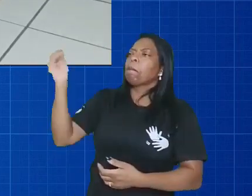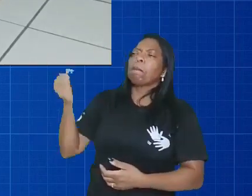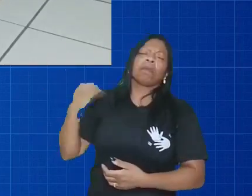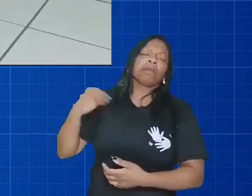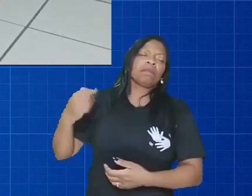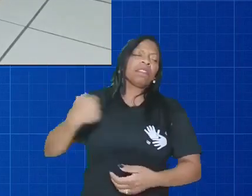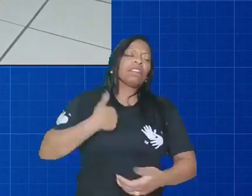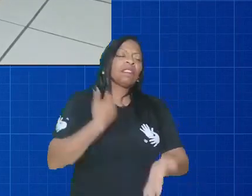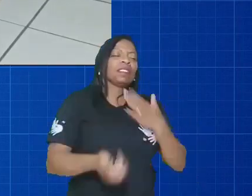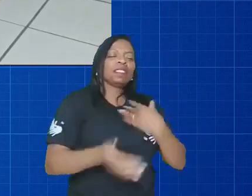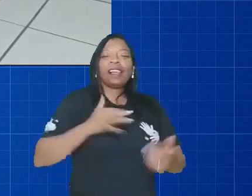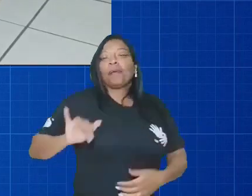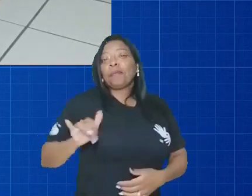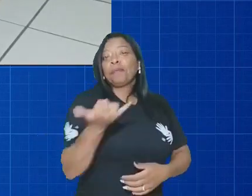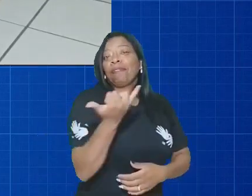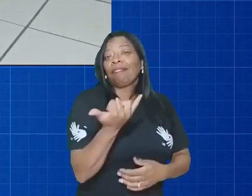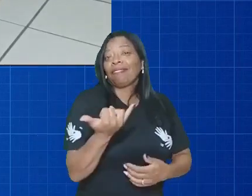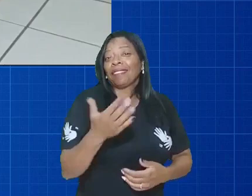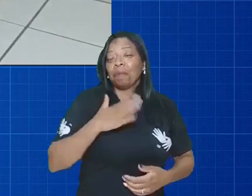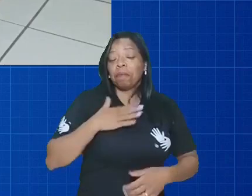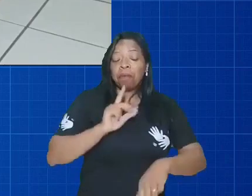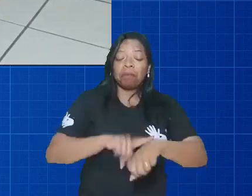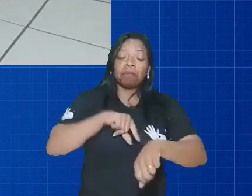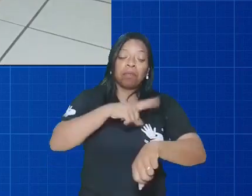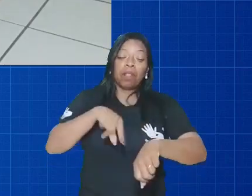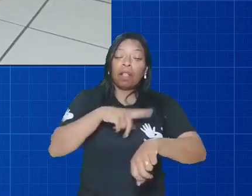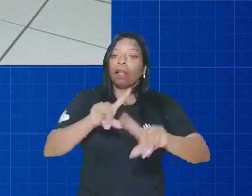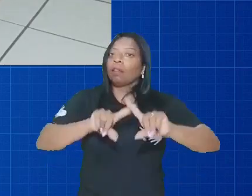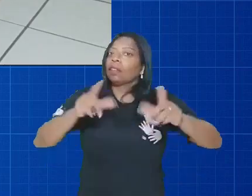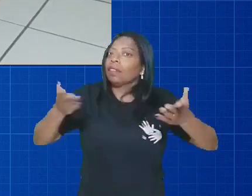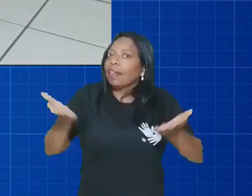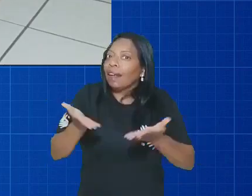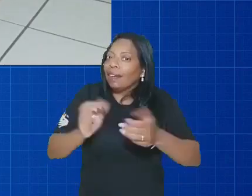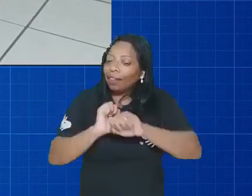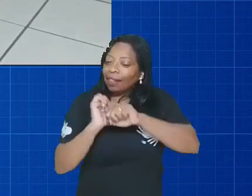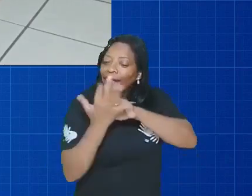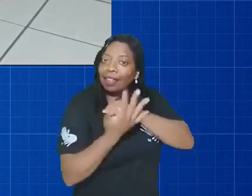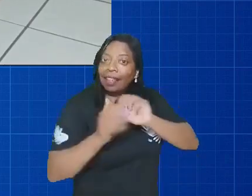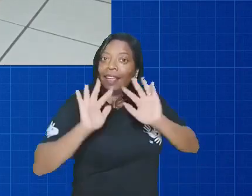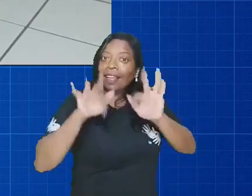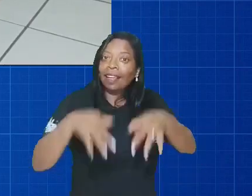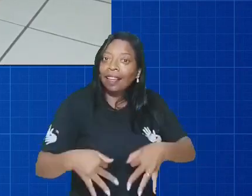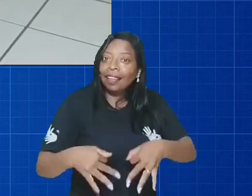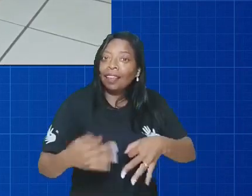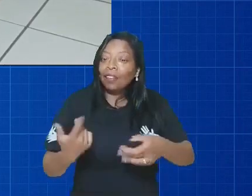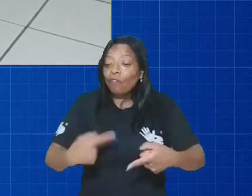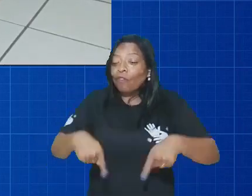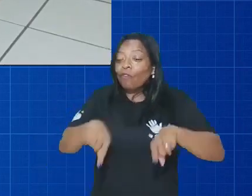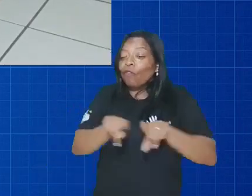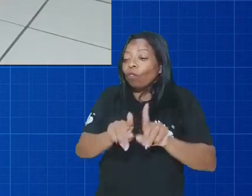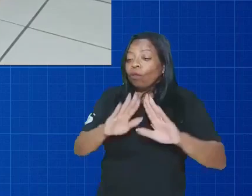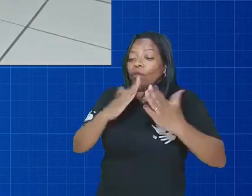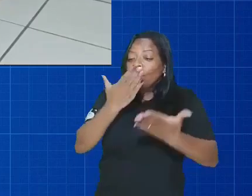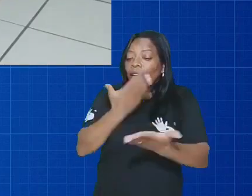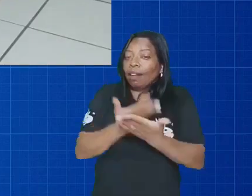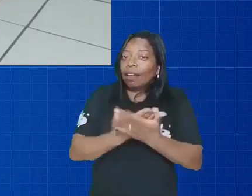home office e tudo mais. E aí acontece que agora já não tá tão mais essa configuração. Então as coisas elas precisam voltar ao